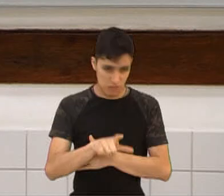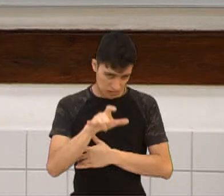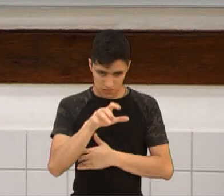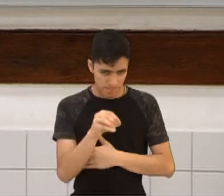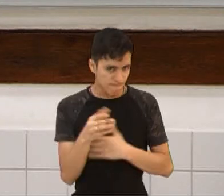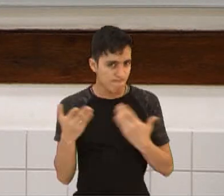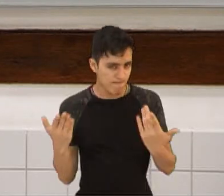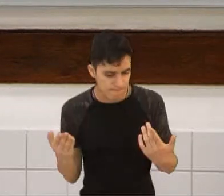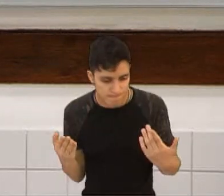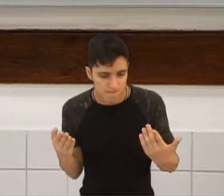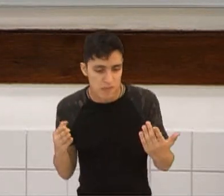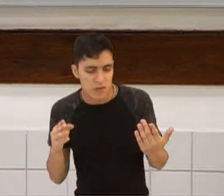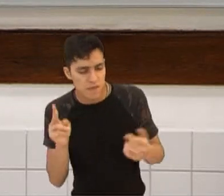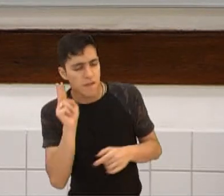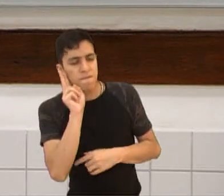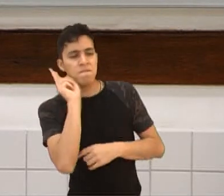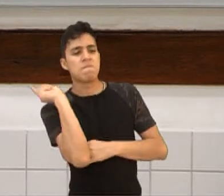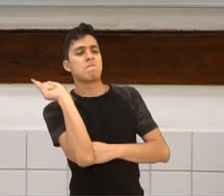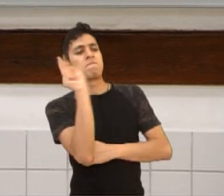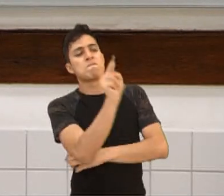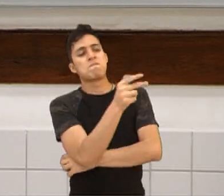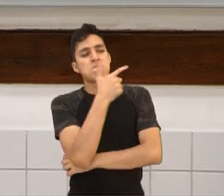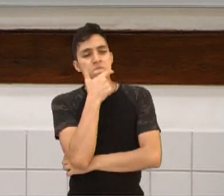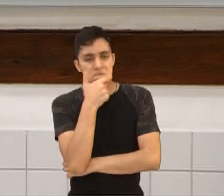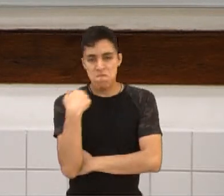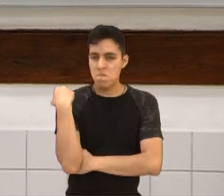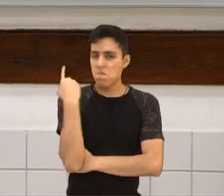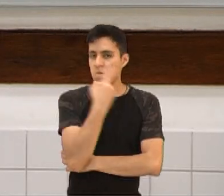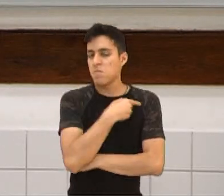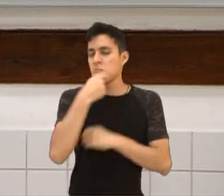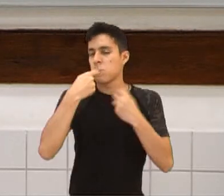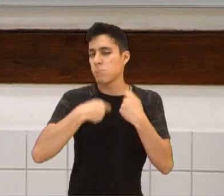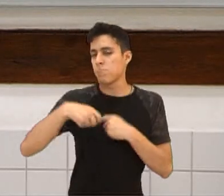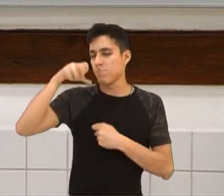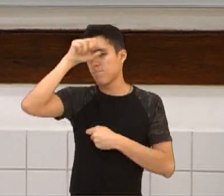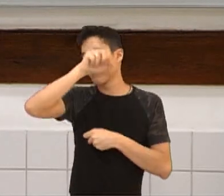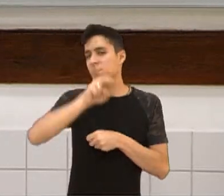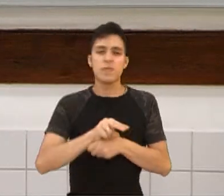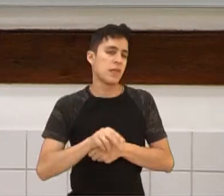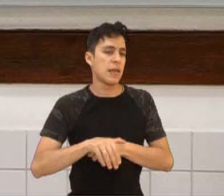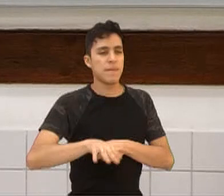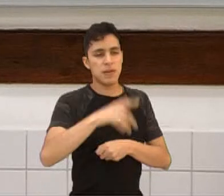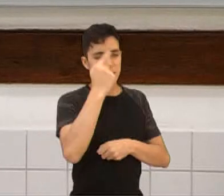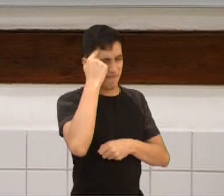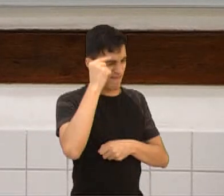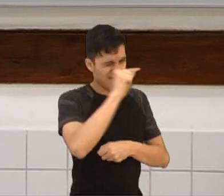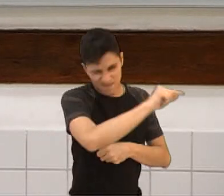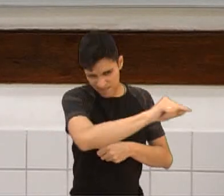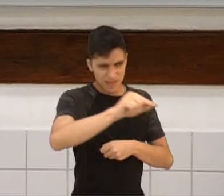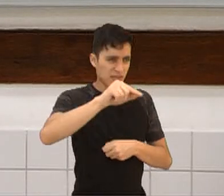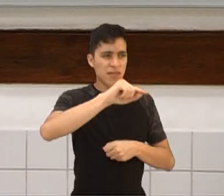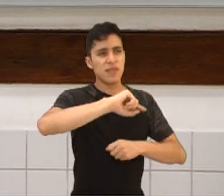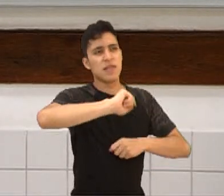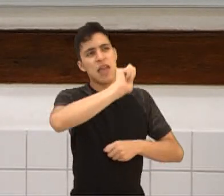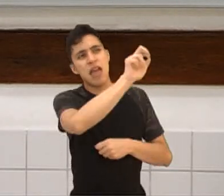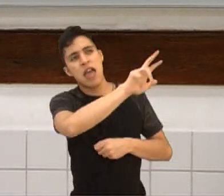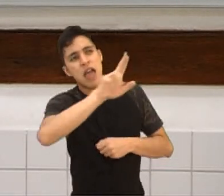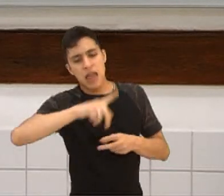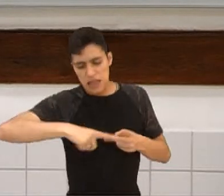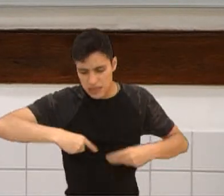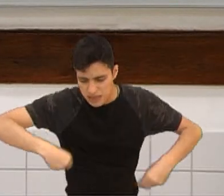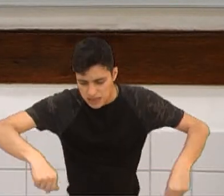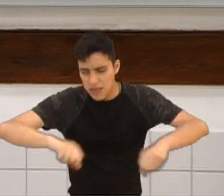mais desses nossos bens tão preciosos que estão aqui na natureza, né? Seja o nosso solo, o nosso ar, seja